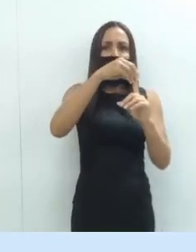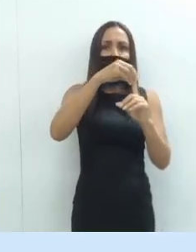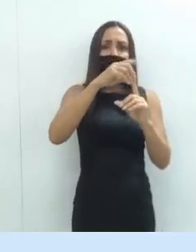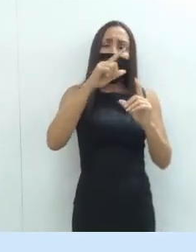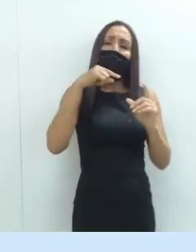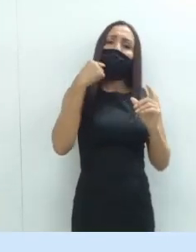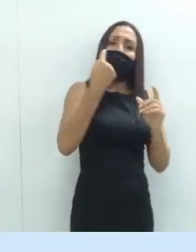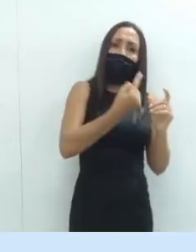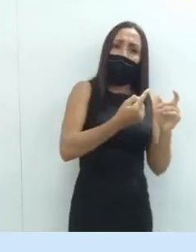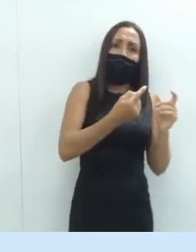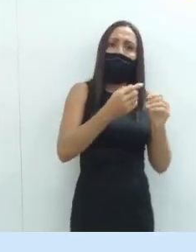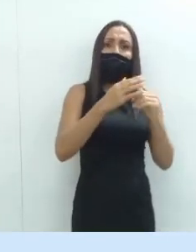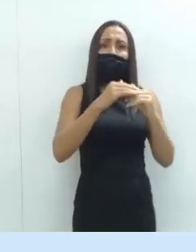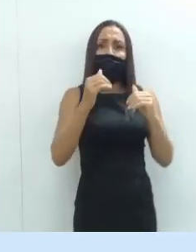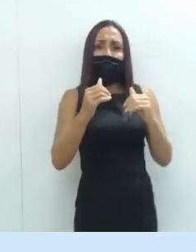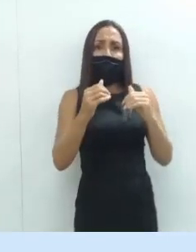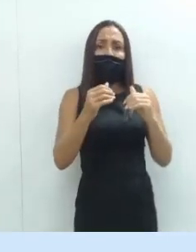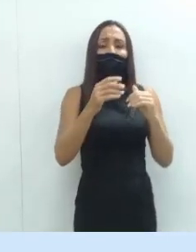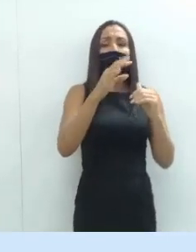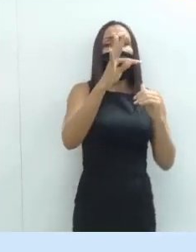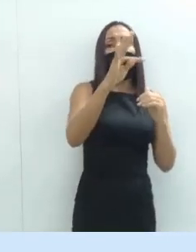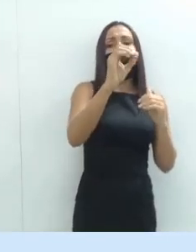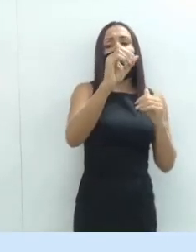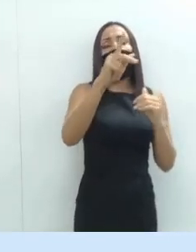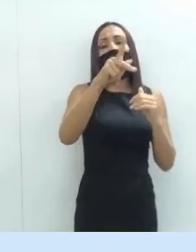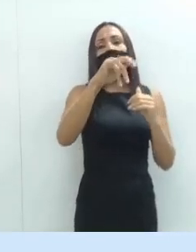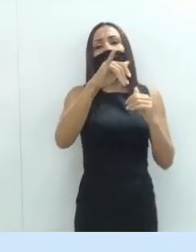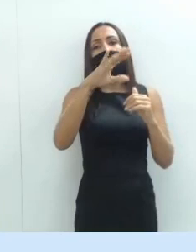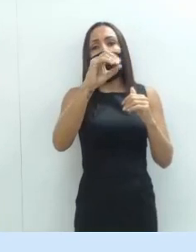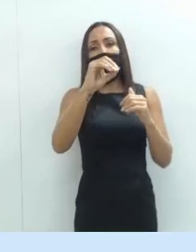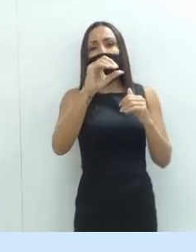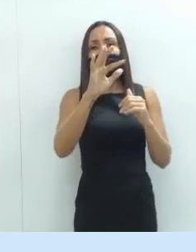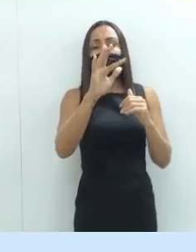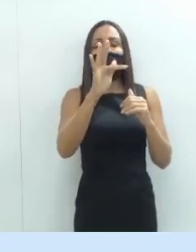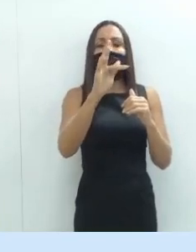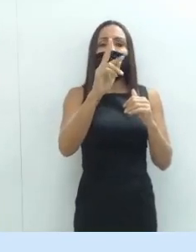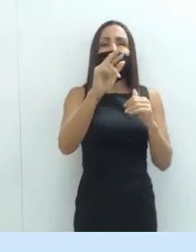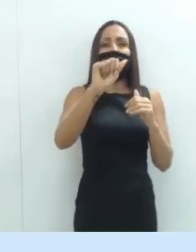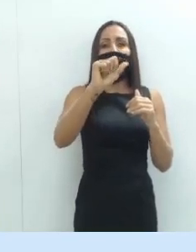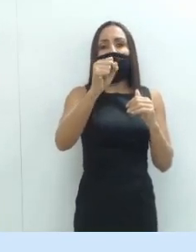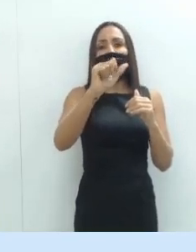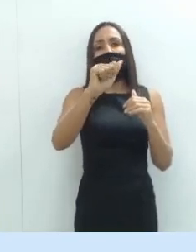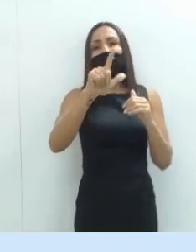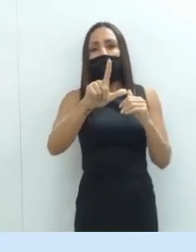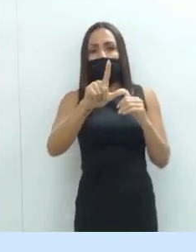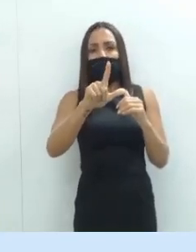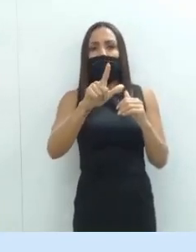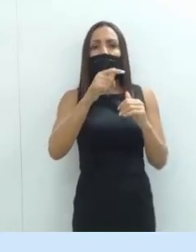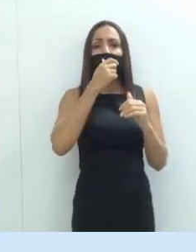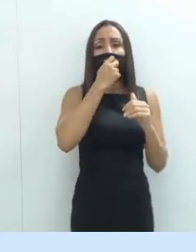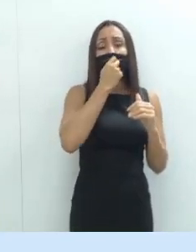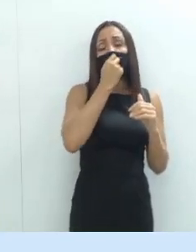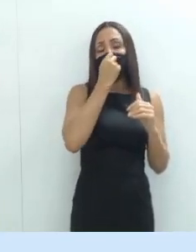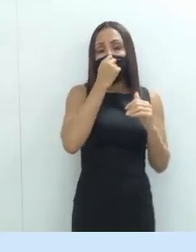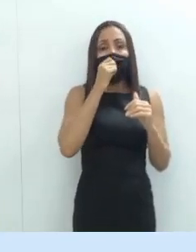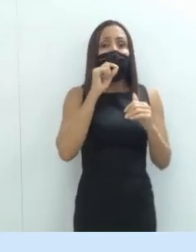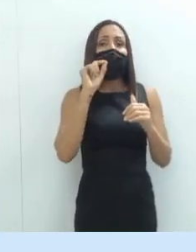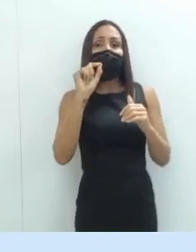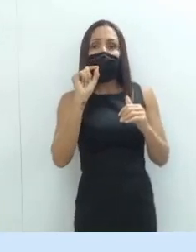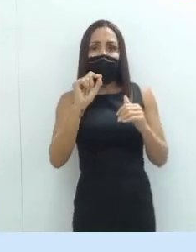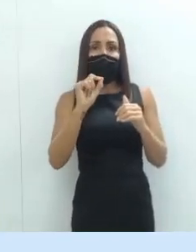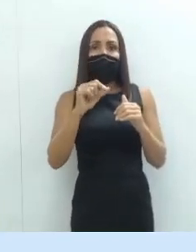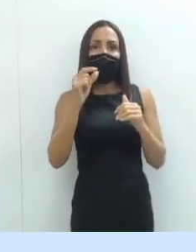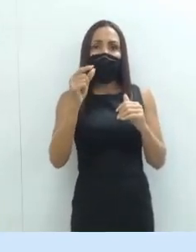nós chamamos de tópico frasal, certo? O que seria um tópico frasal, gente? É exatamente